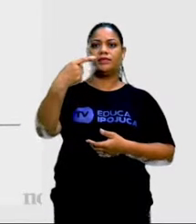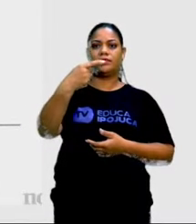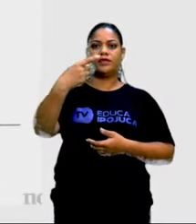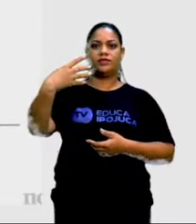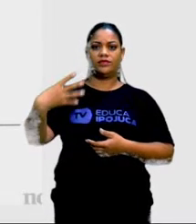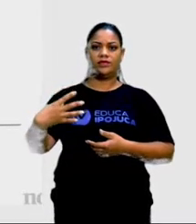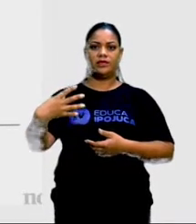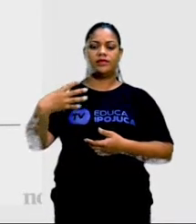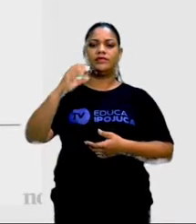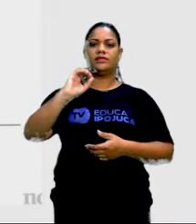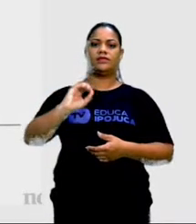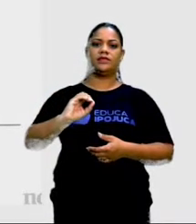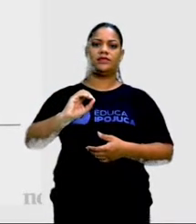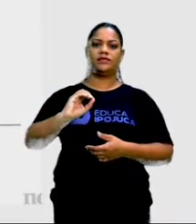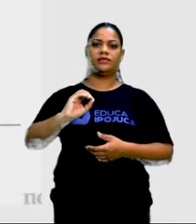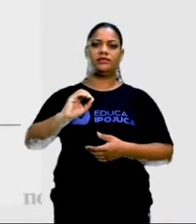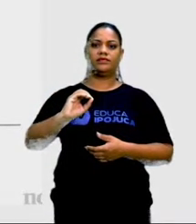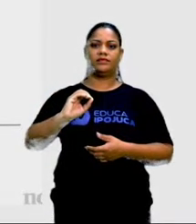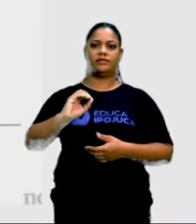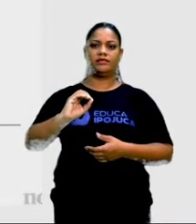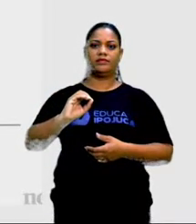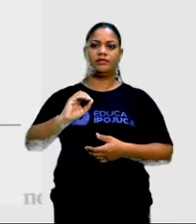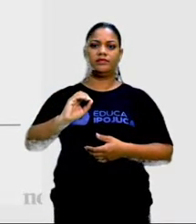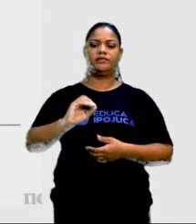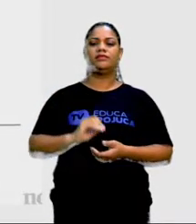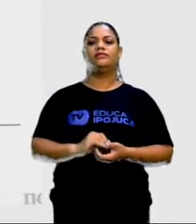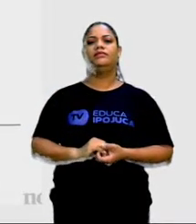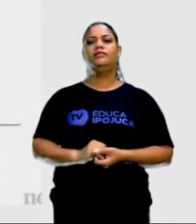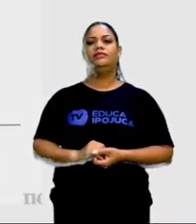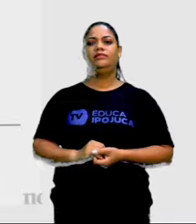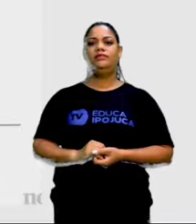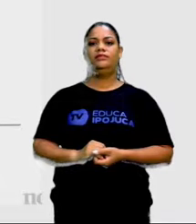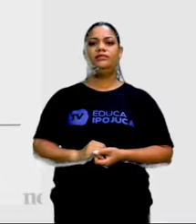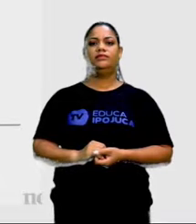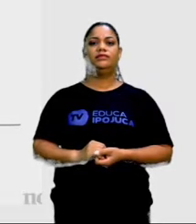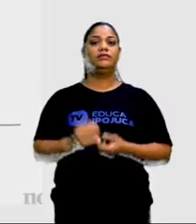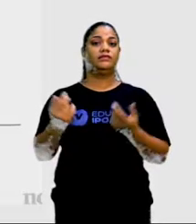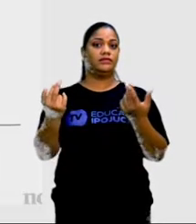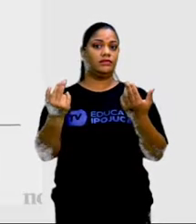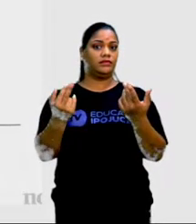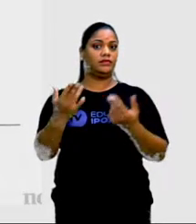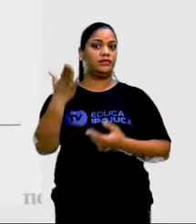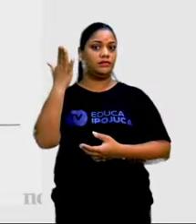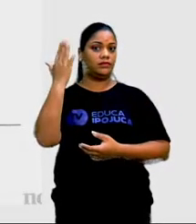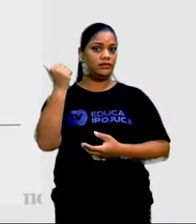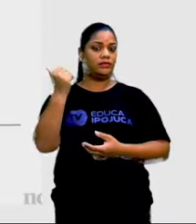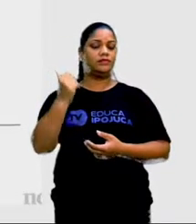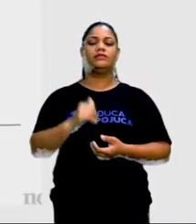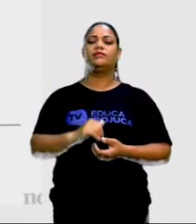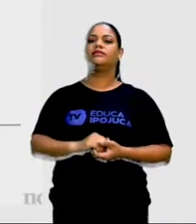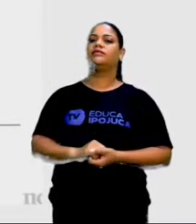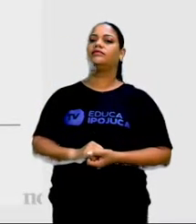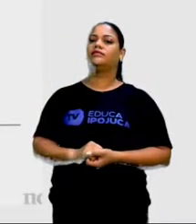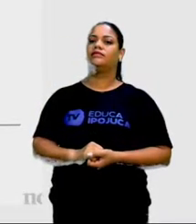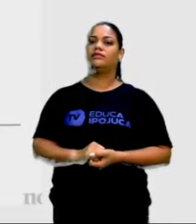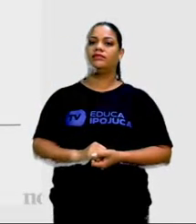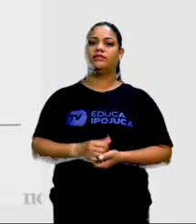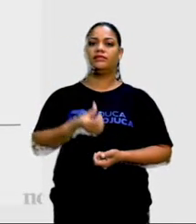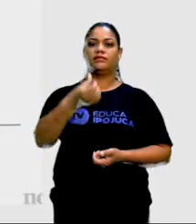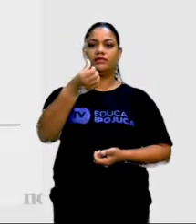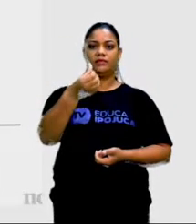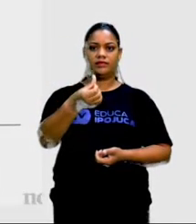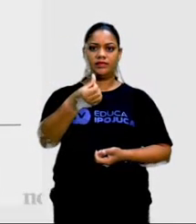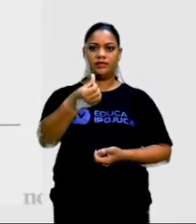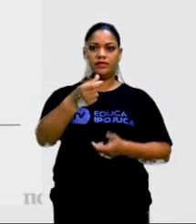4, 0, nada. Veja só, da mesma forma como eu sei aqui, ó.